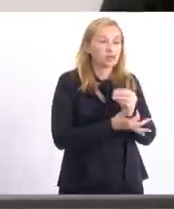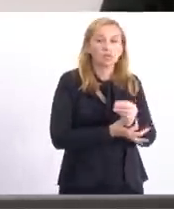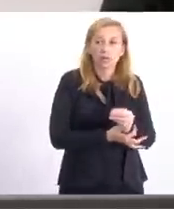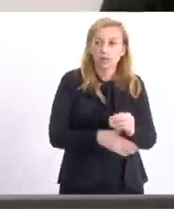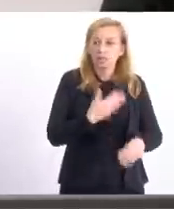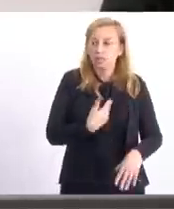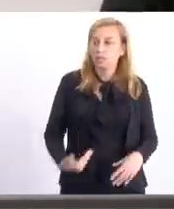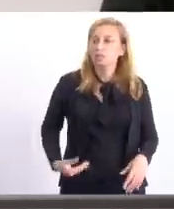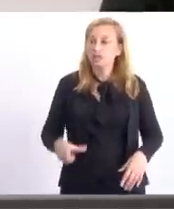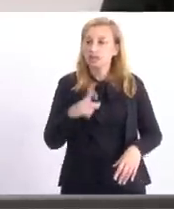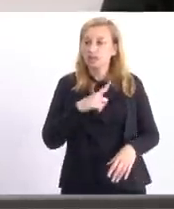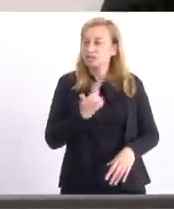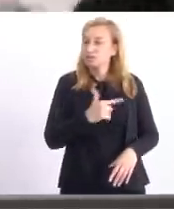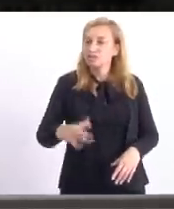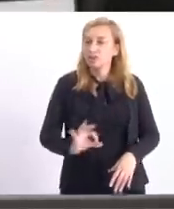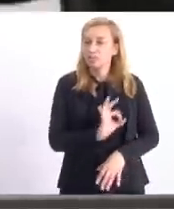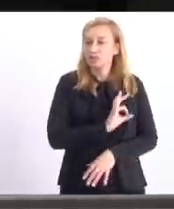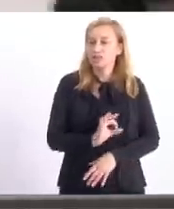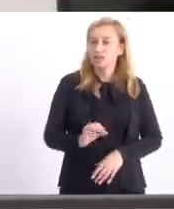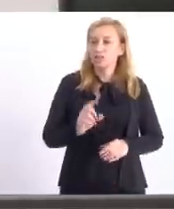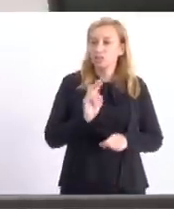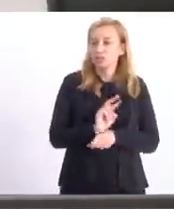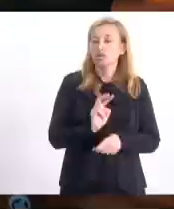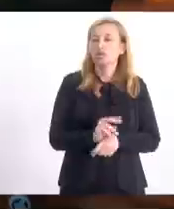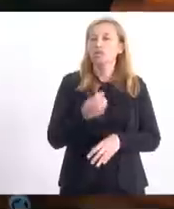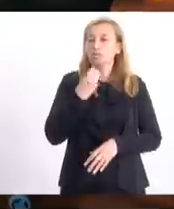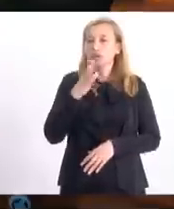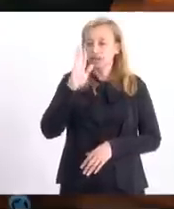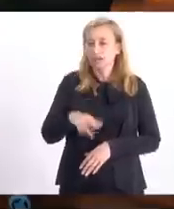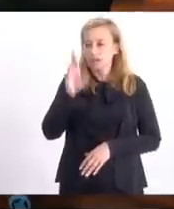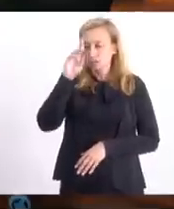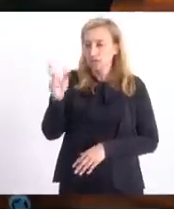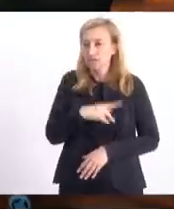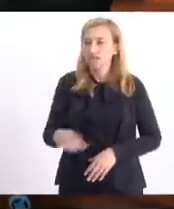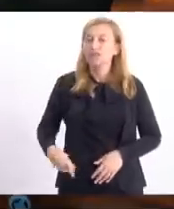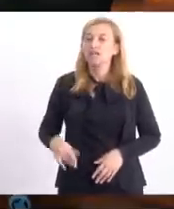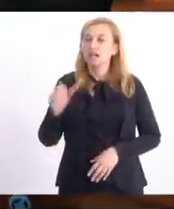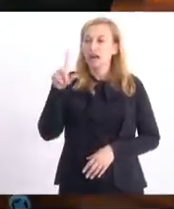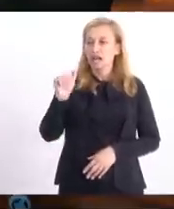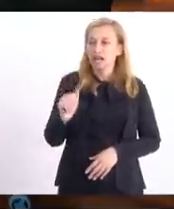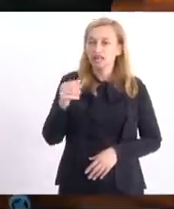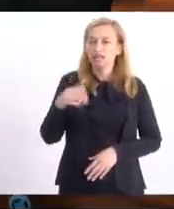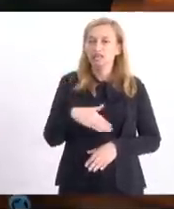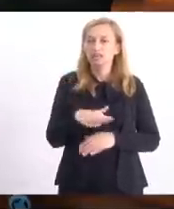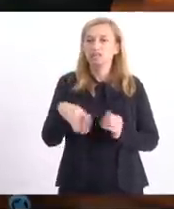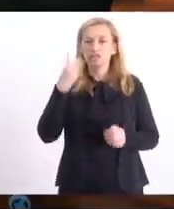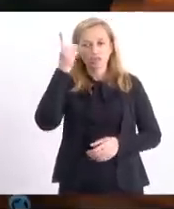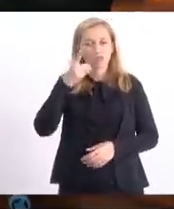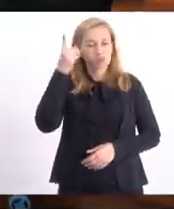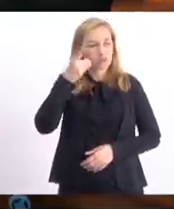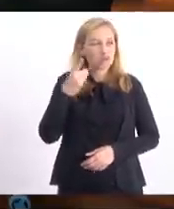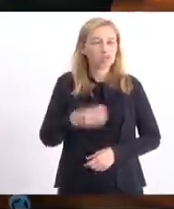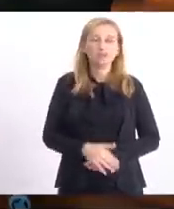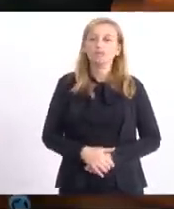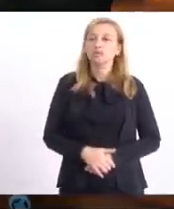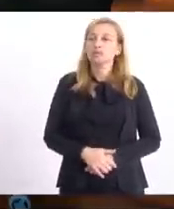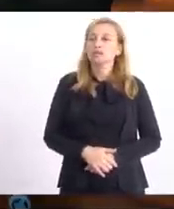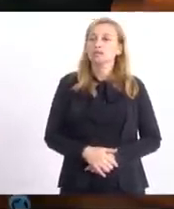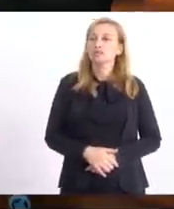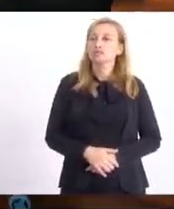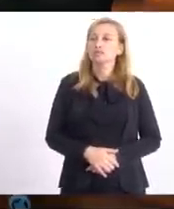civil, bombeiro militar. Deputada Alana, por favor. Boa tarde, presidente. Boa tarde, deputados, deputadas, todos que estão aqui nos